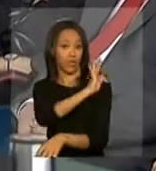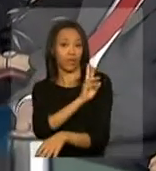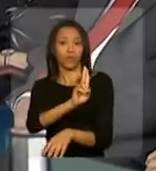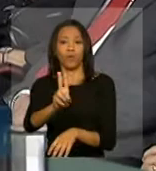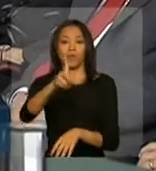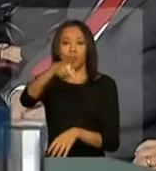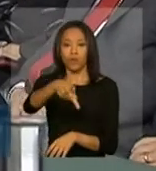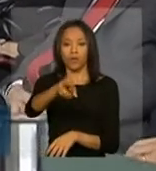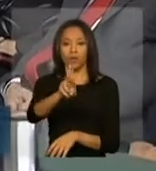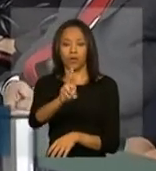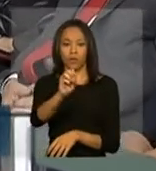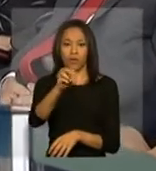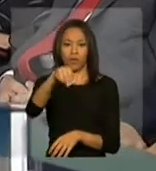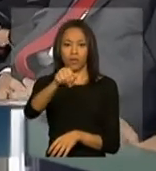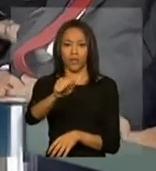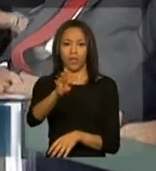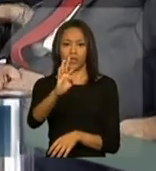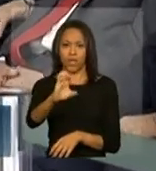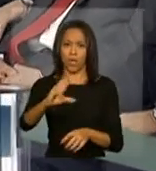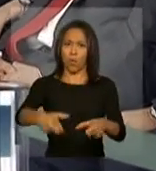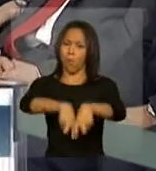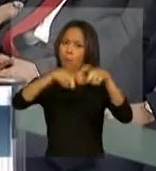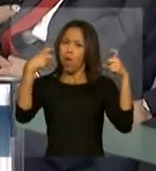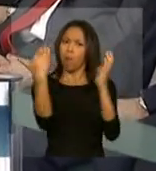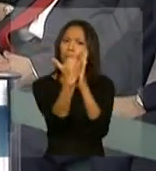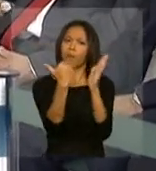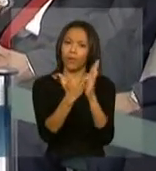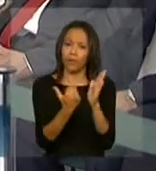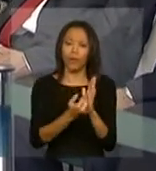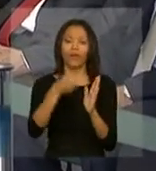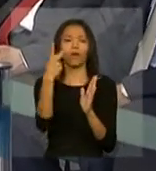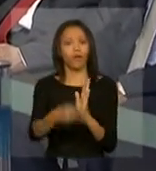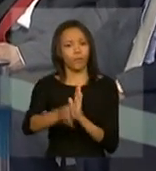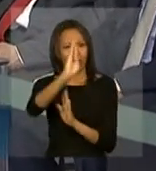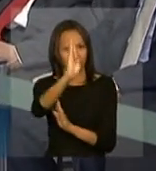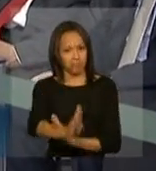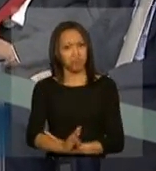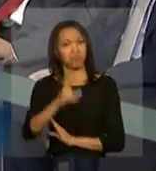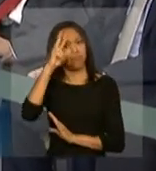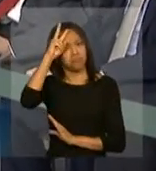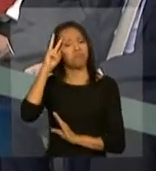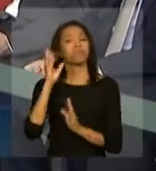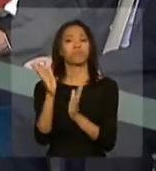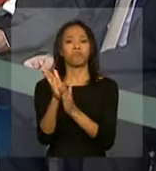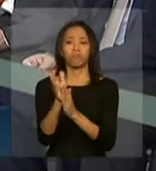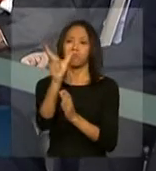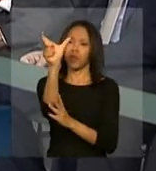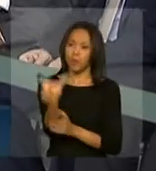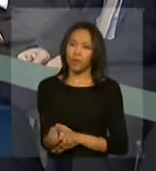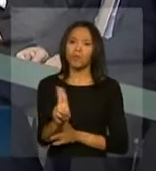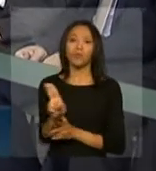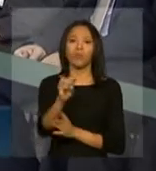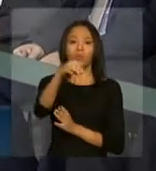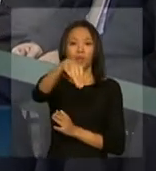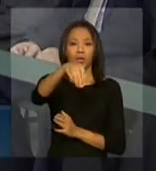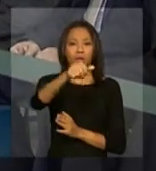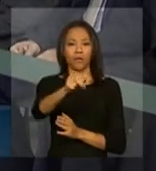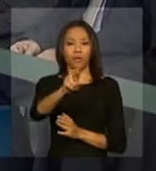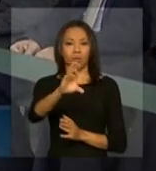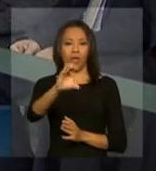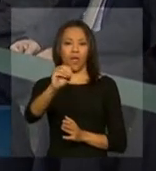o maior programa de formação profissional da história do Brasil. Parabéns, Marco Antônio, aí, que teve à frente dessa, Oliveira,